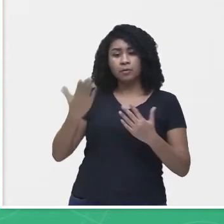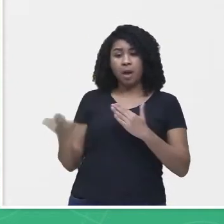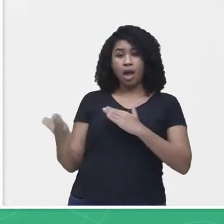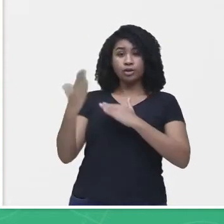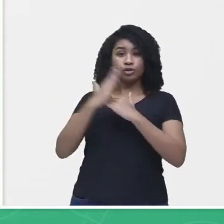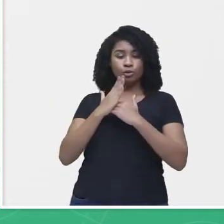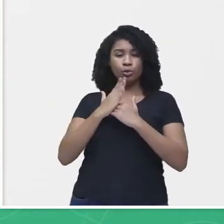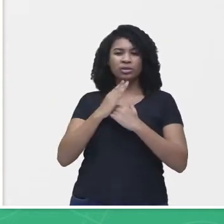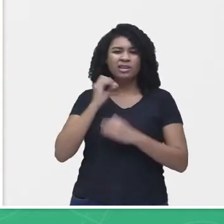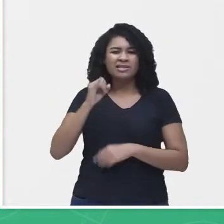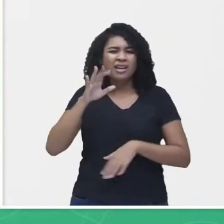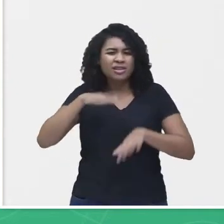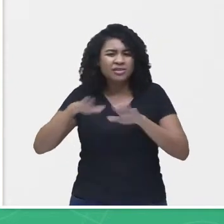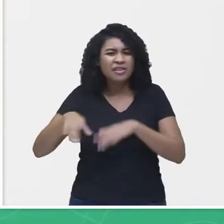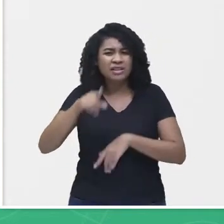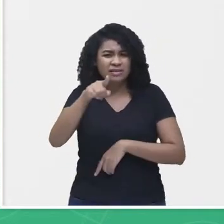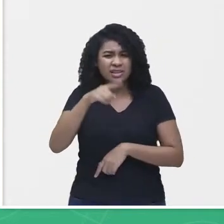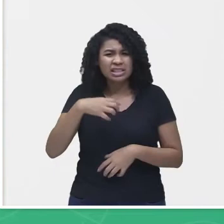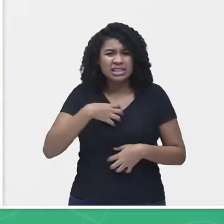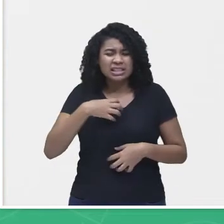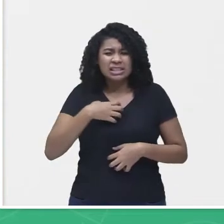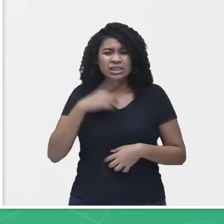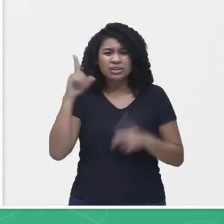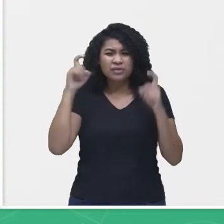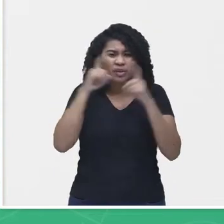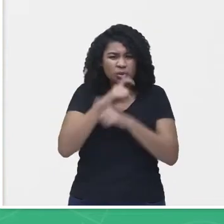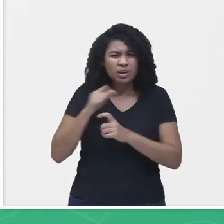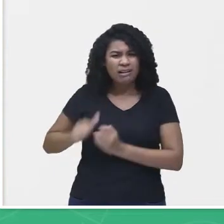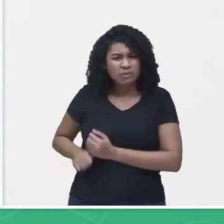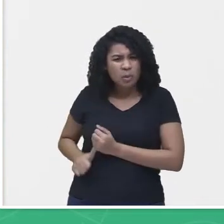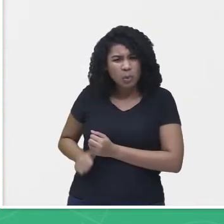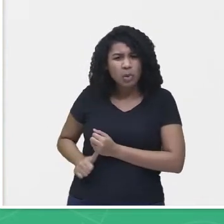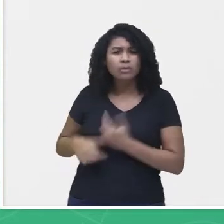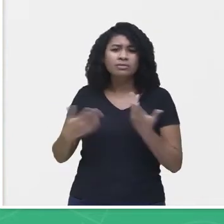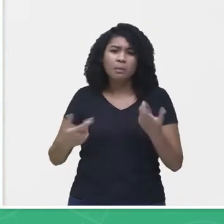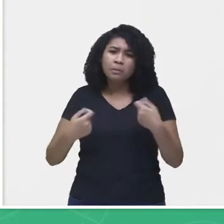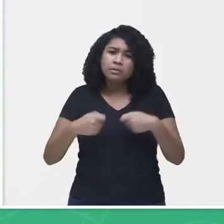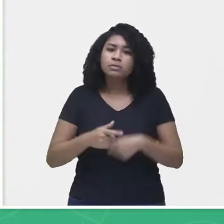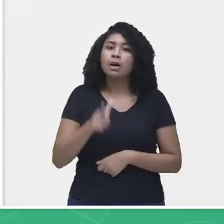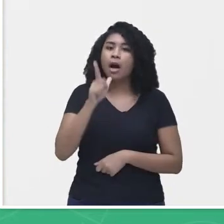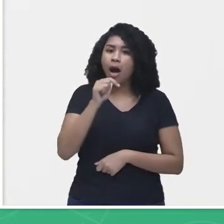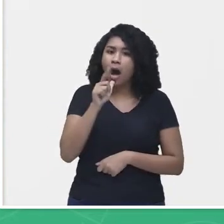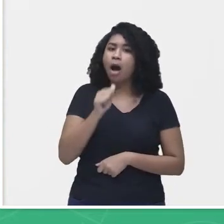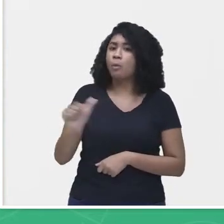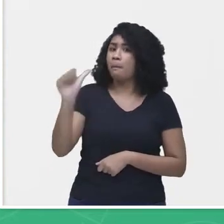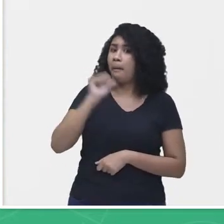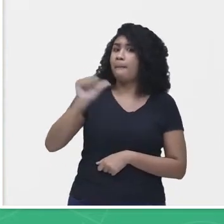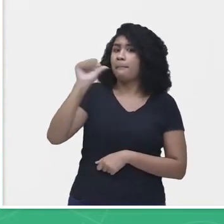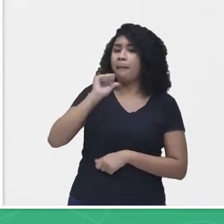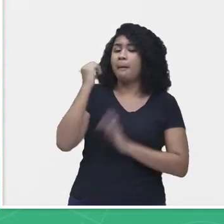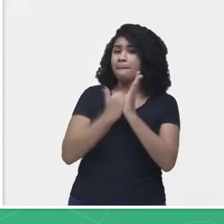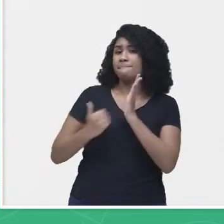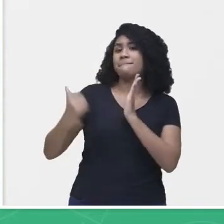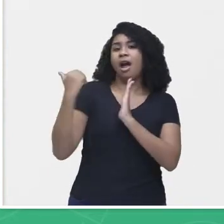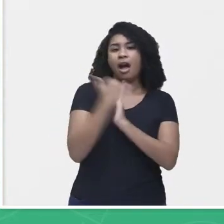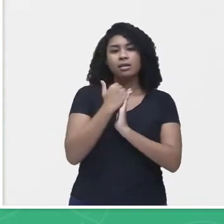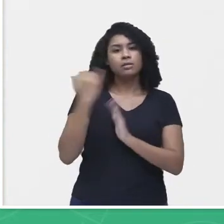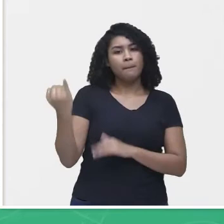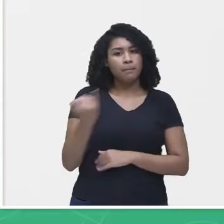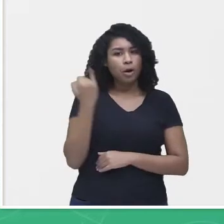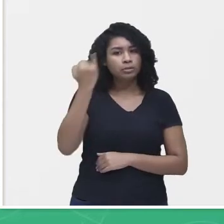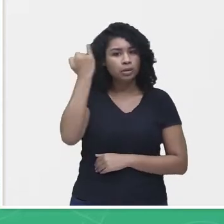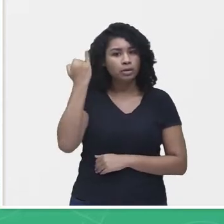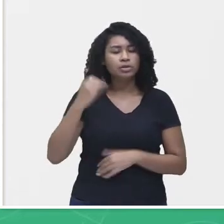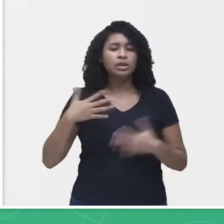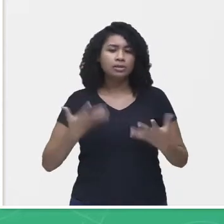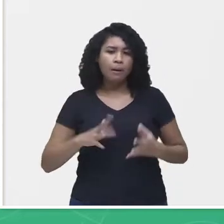prisão de ventre, beba água, que isso facilita muito. Certo? E aí as fezes são produzidas e vão ser colocadas